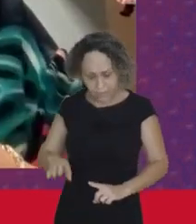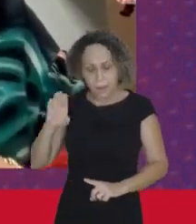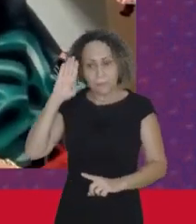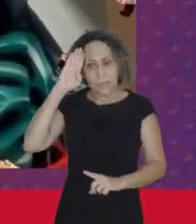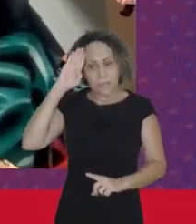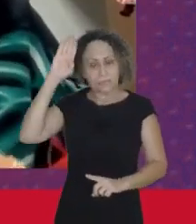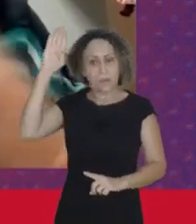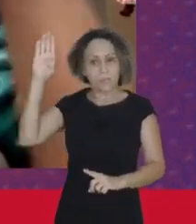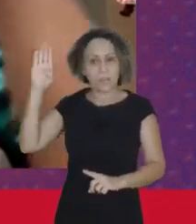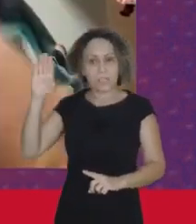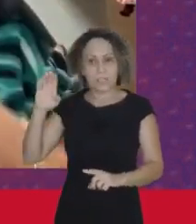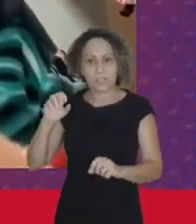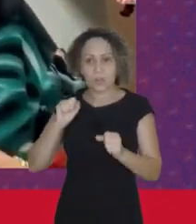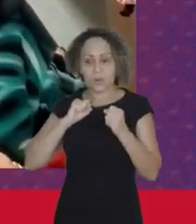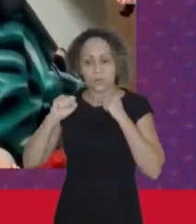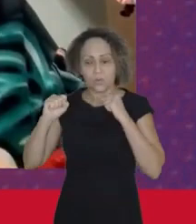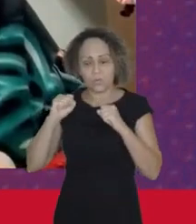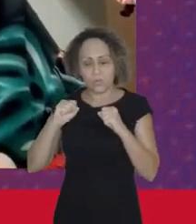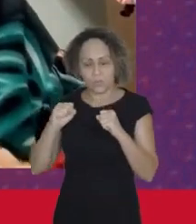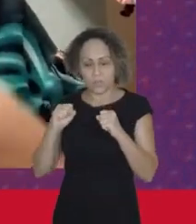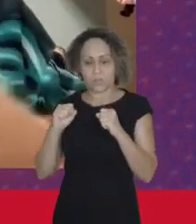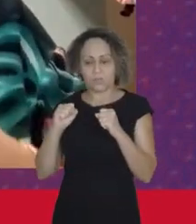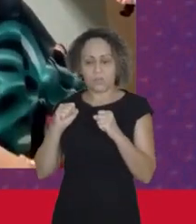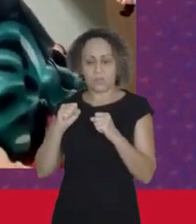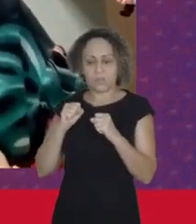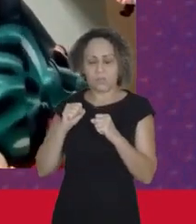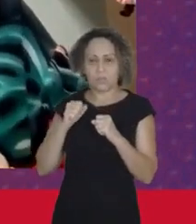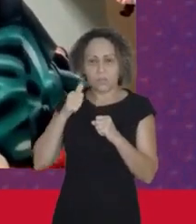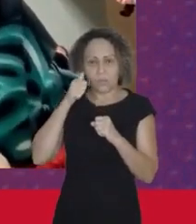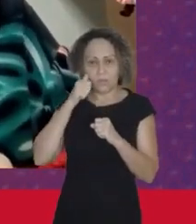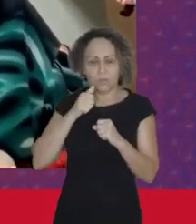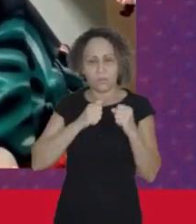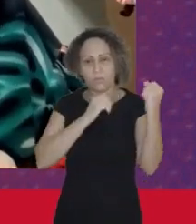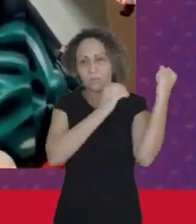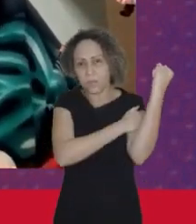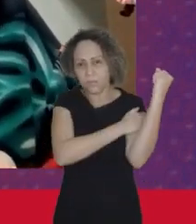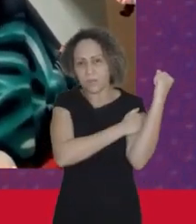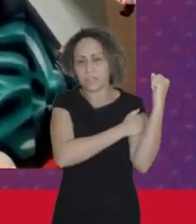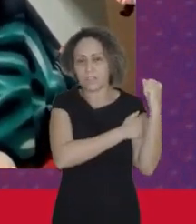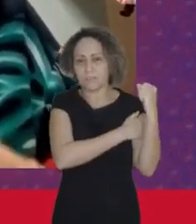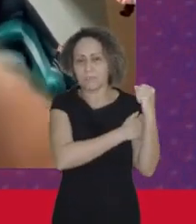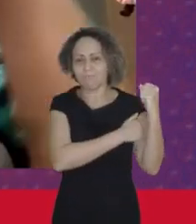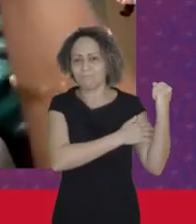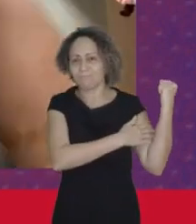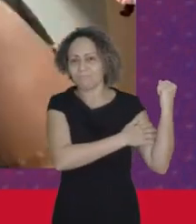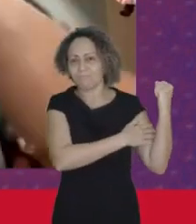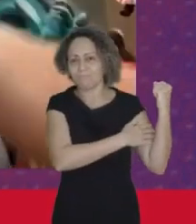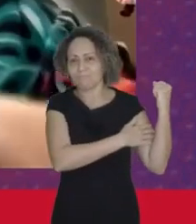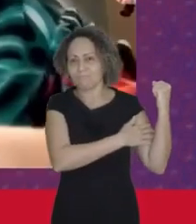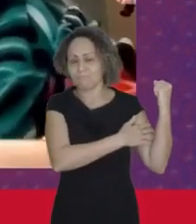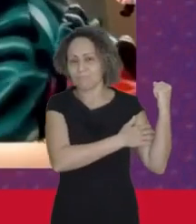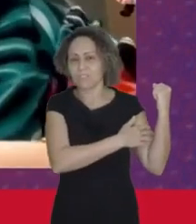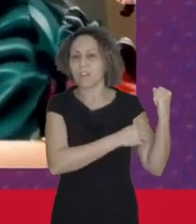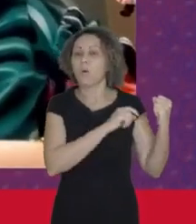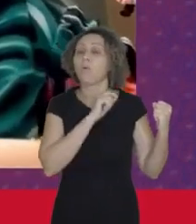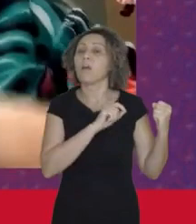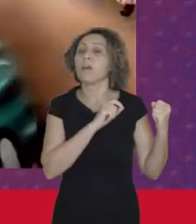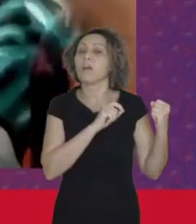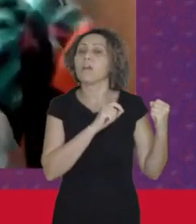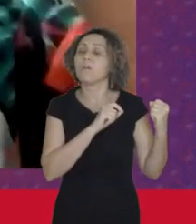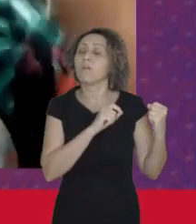da segunda onda, né, no século XX, uma discussão de